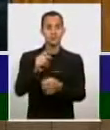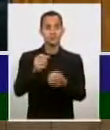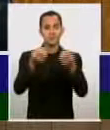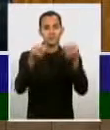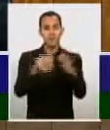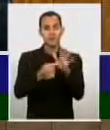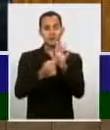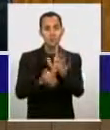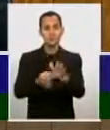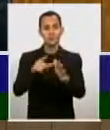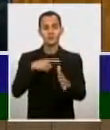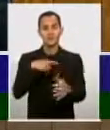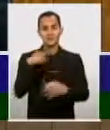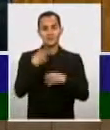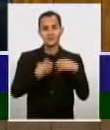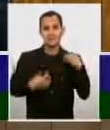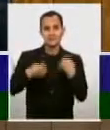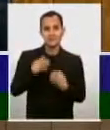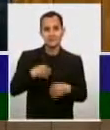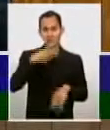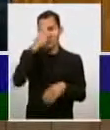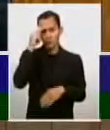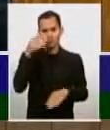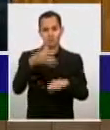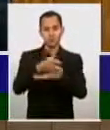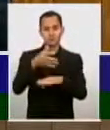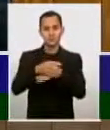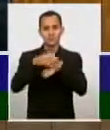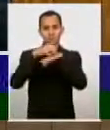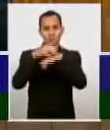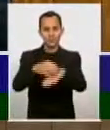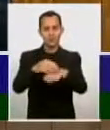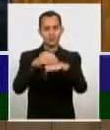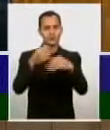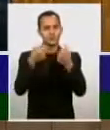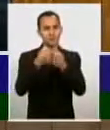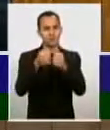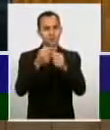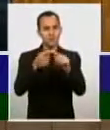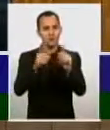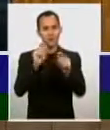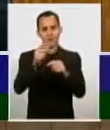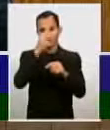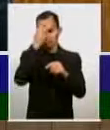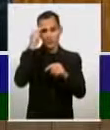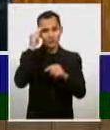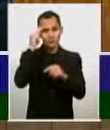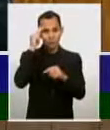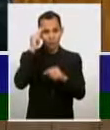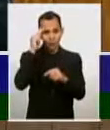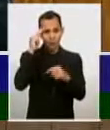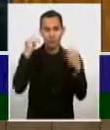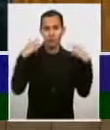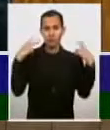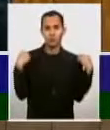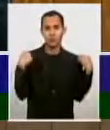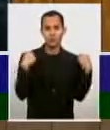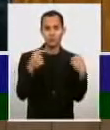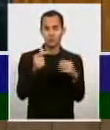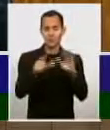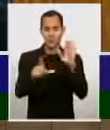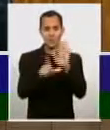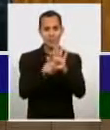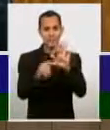expressamente uma situação que tem incomodado muito os usuários de transporte coletivo, sendo que os motoristas, por inexistir uma